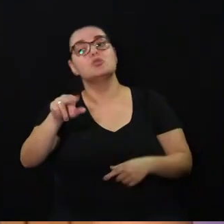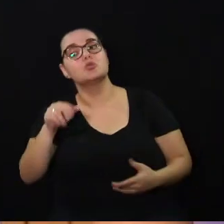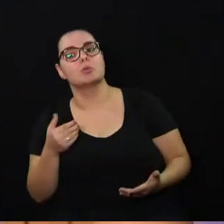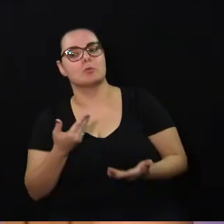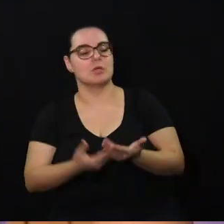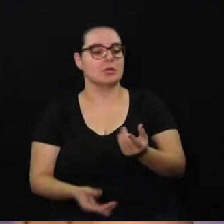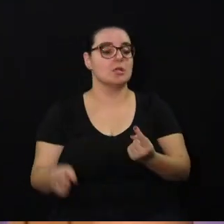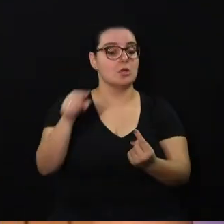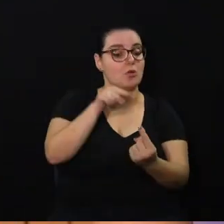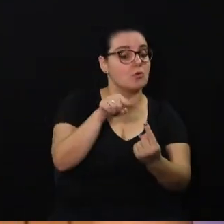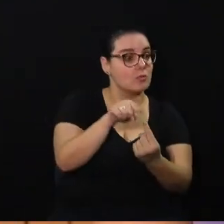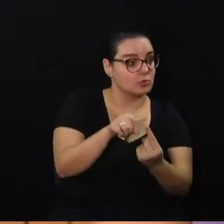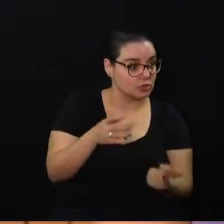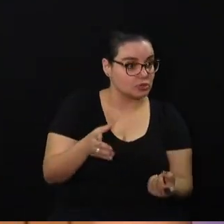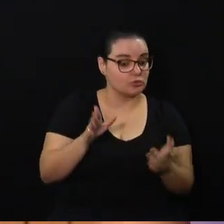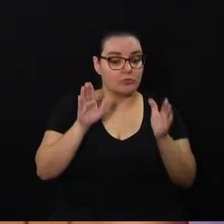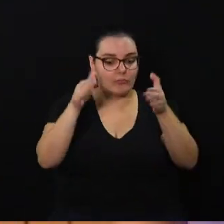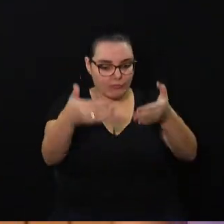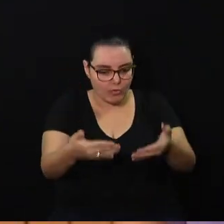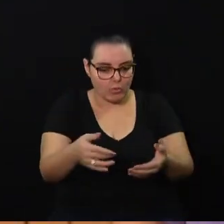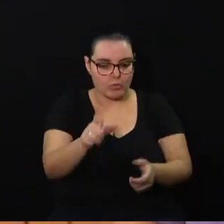é o nosso aluno mesmo